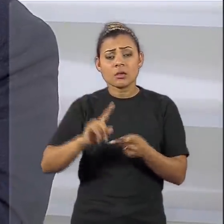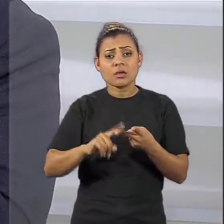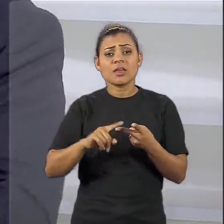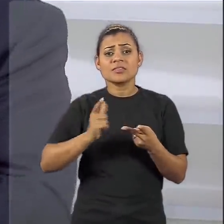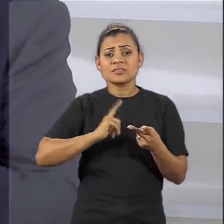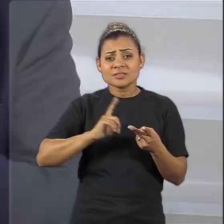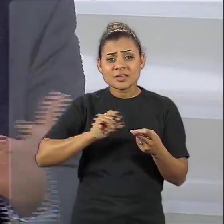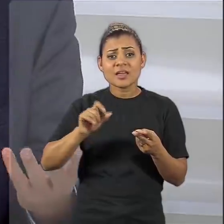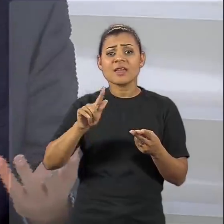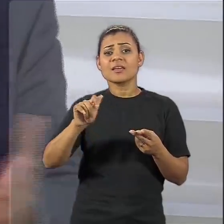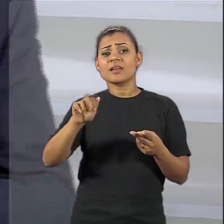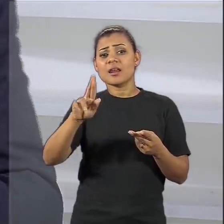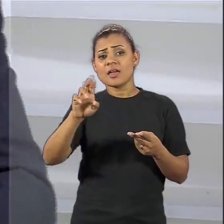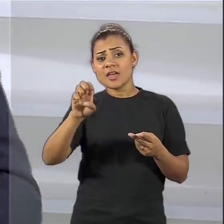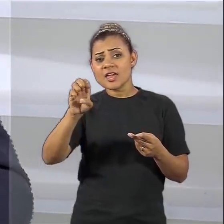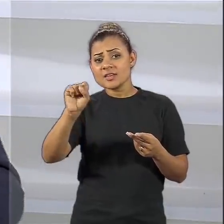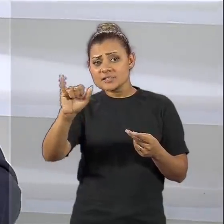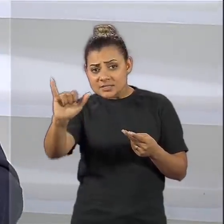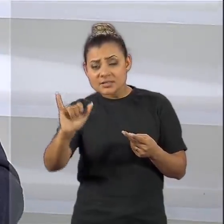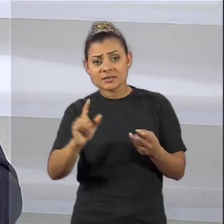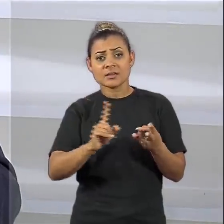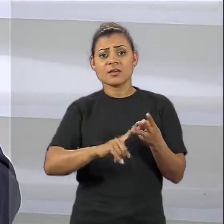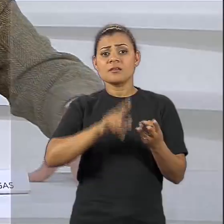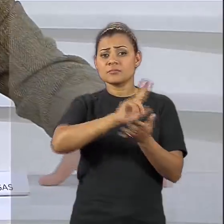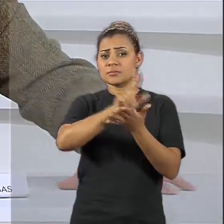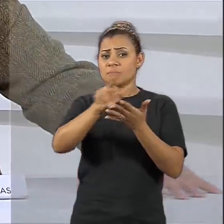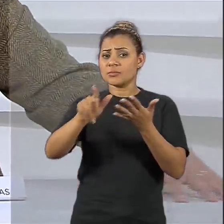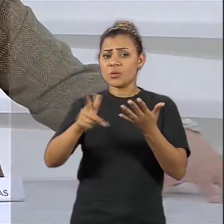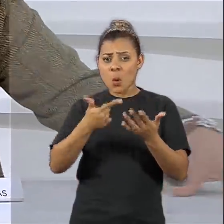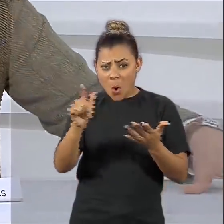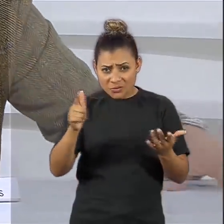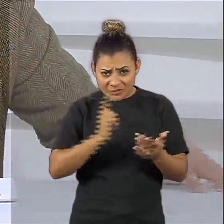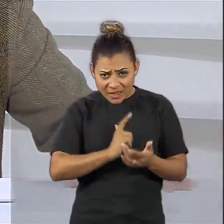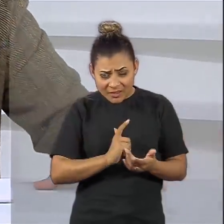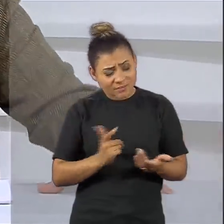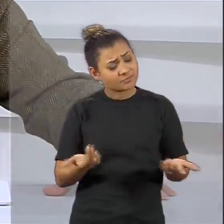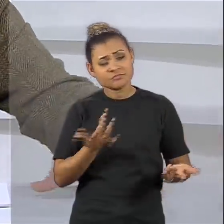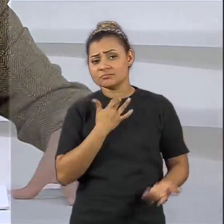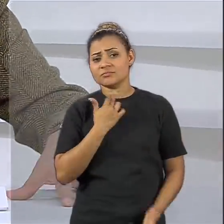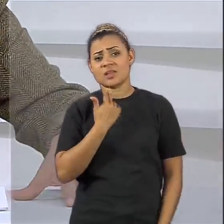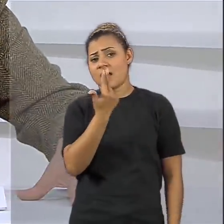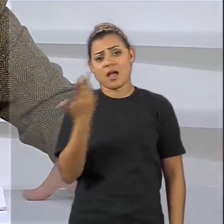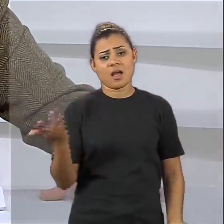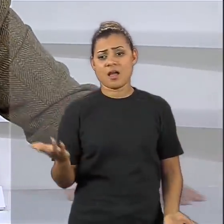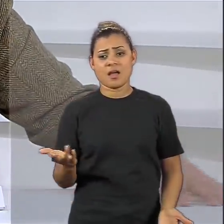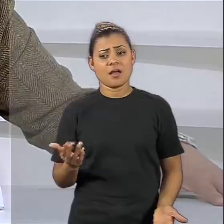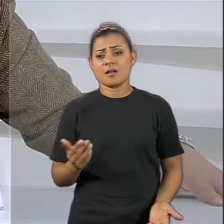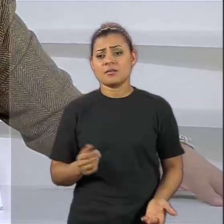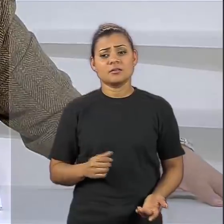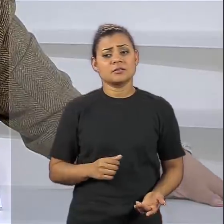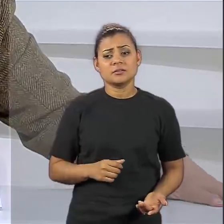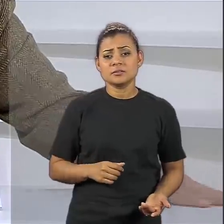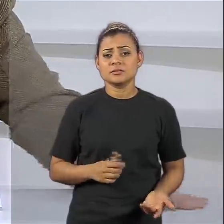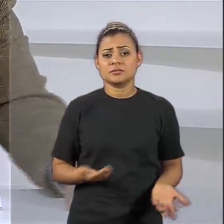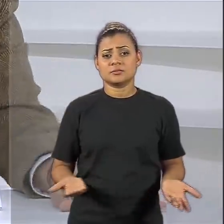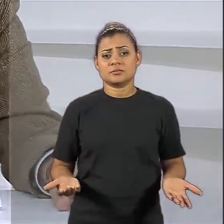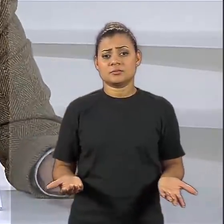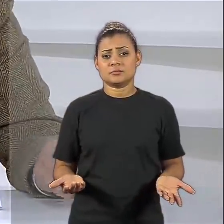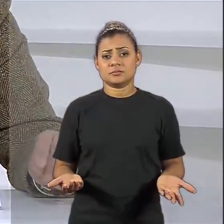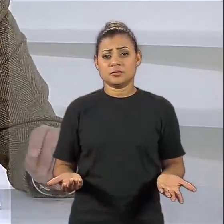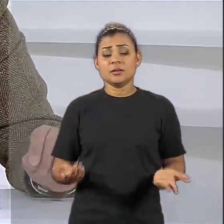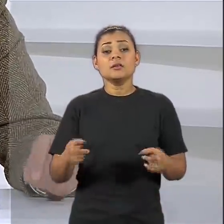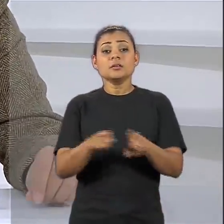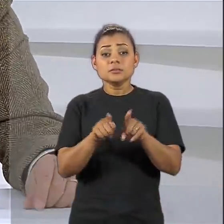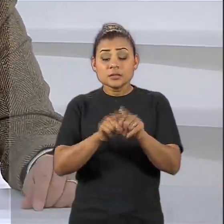Faria. Mas isso, aonde? Desculpa, mas isso aí não é privilégio do PT. Quer dizer, não. se você olhar para todos os partidos, os quadros se dissolveram. Né? Acho